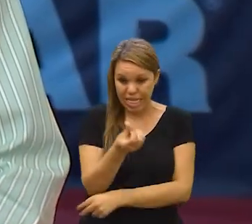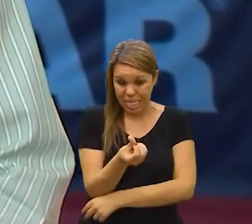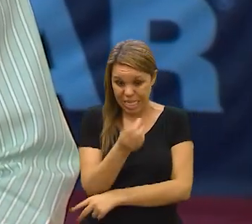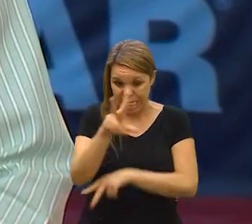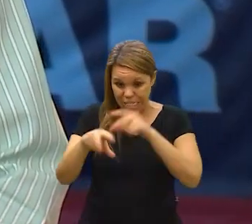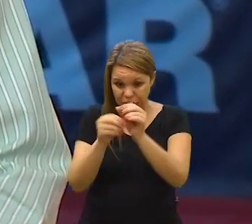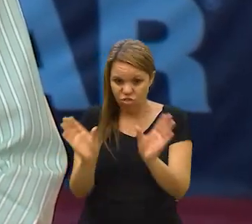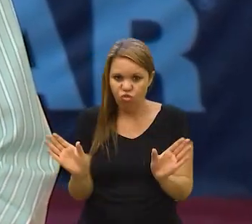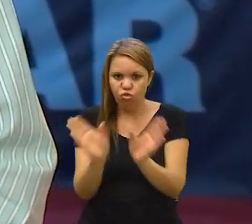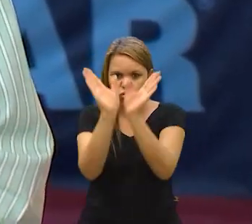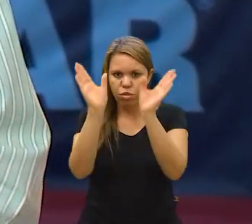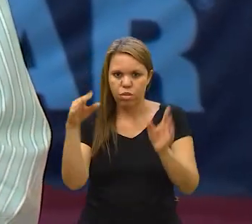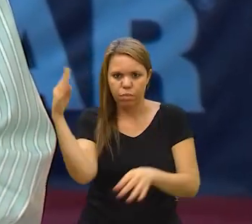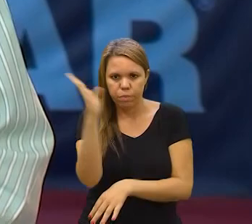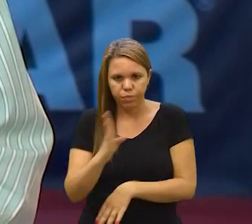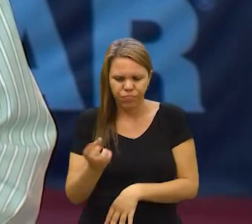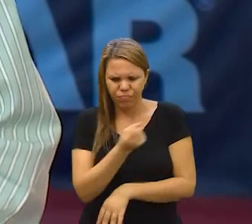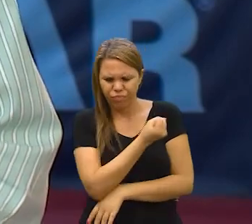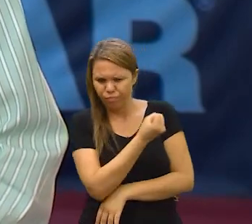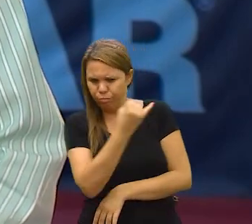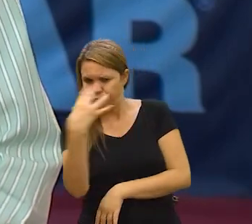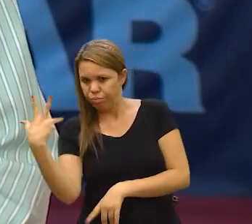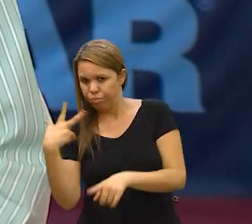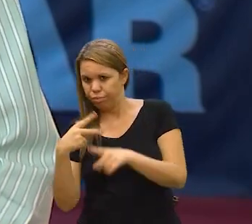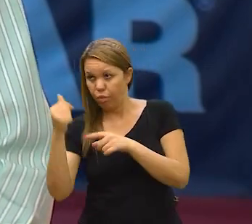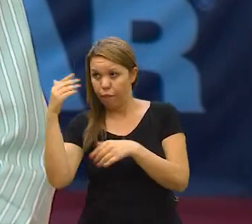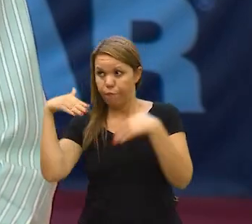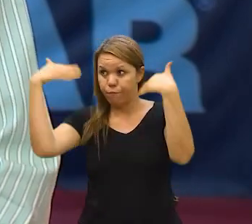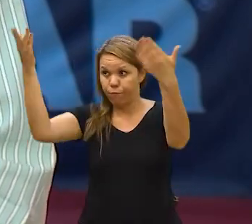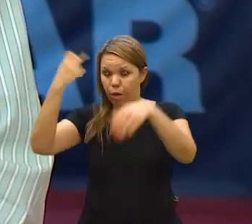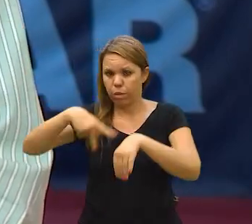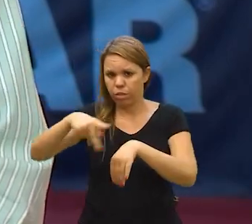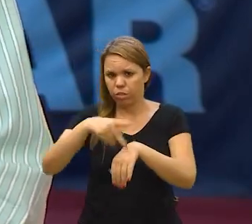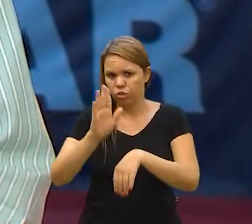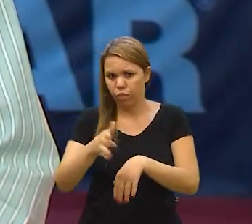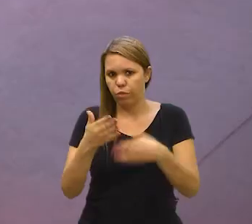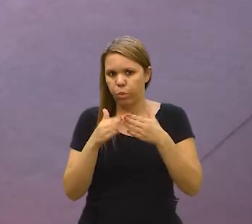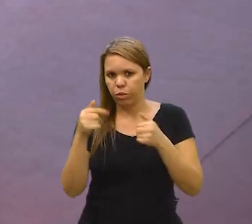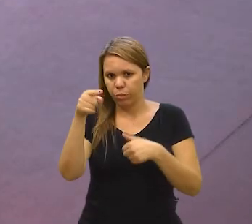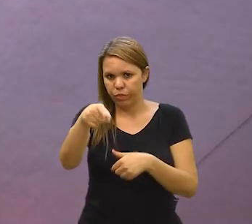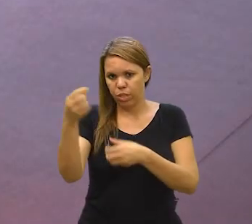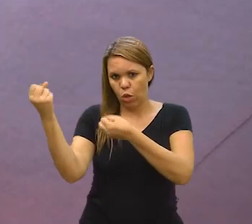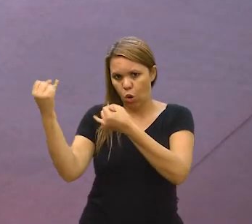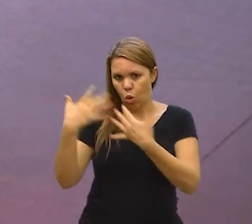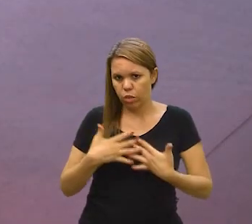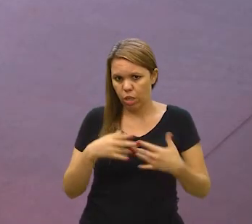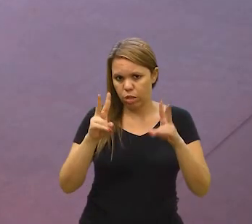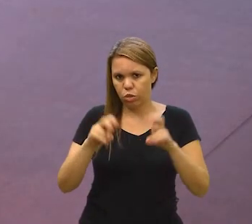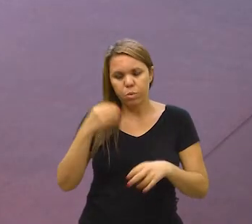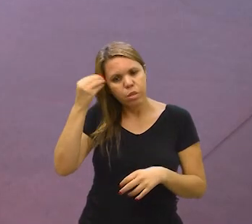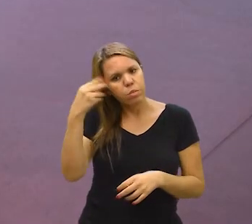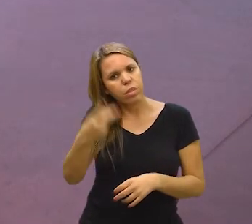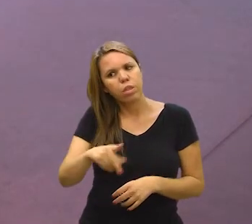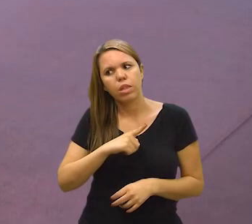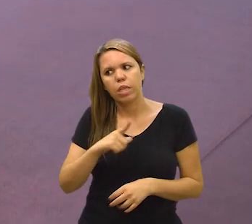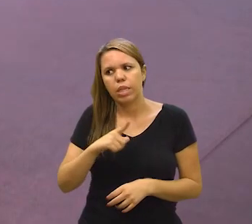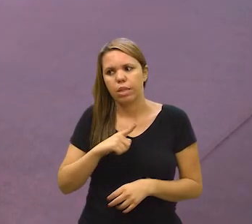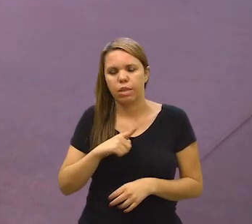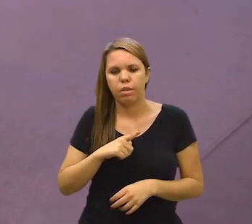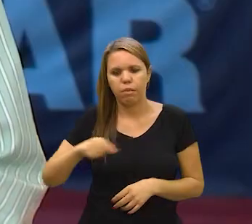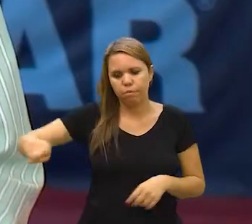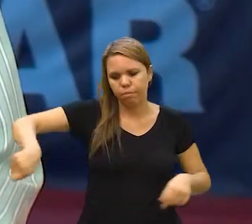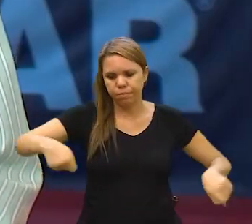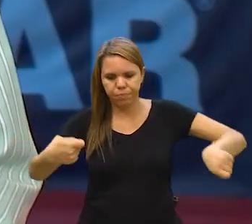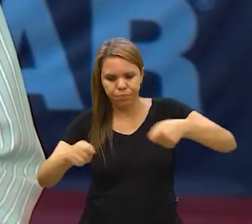títulos brasileiros e inúmeras conquistas fora do país. Já já eu vou pedir para você contar sobre essa experiência que você tem no tênis